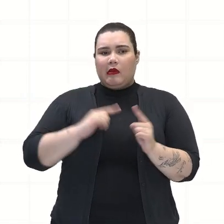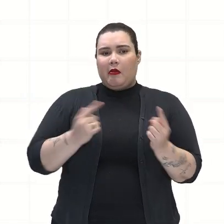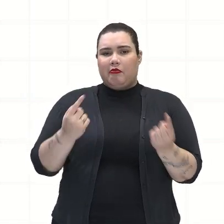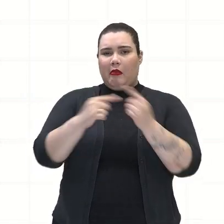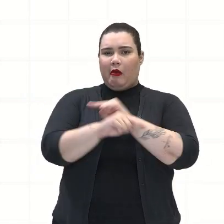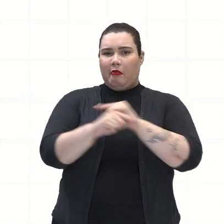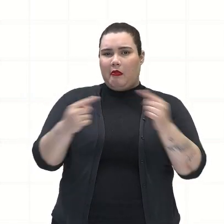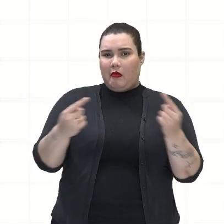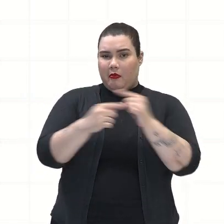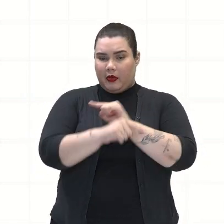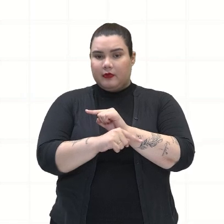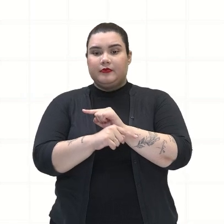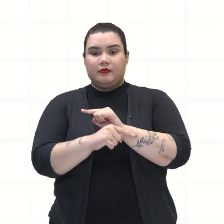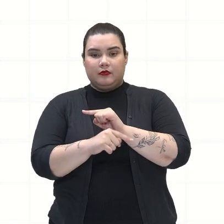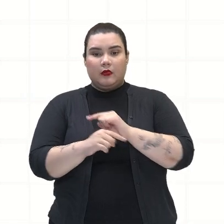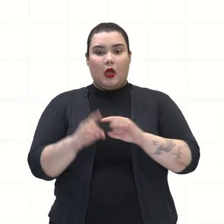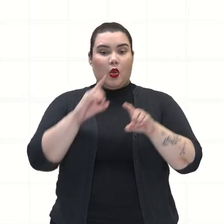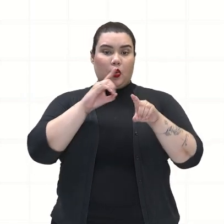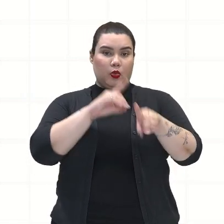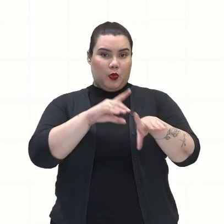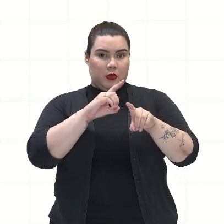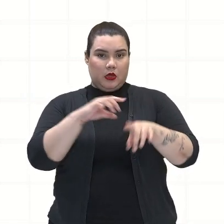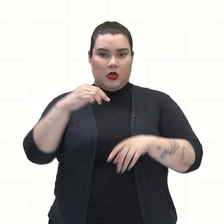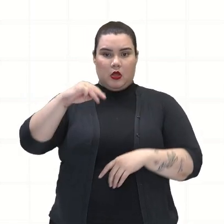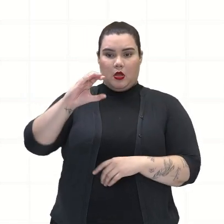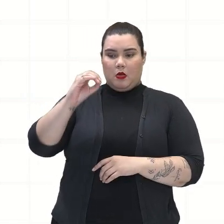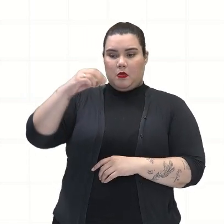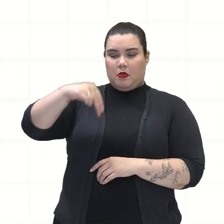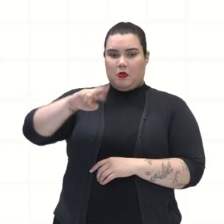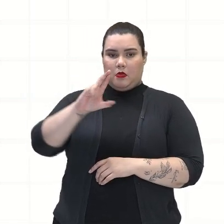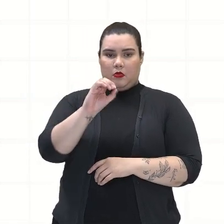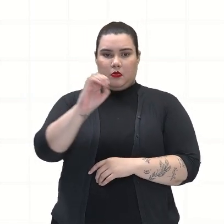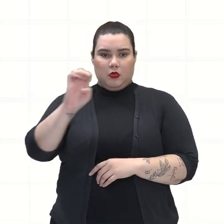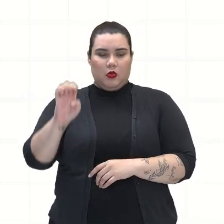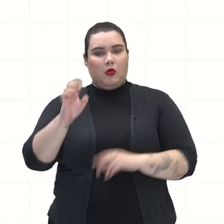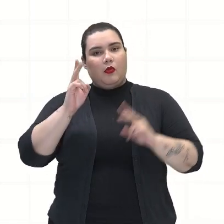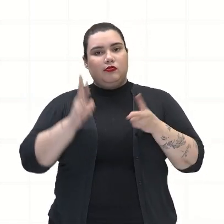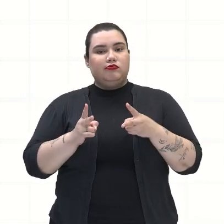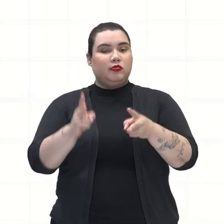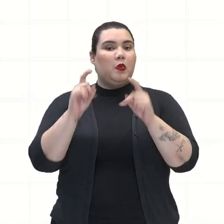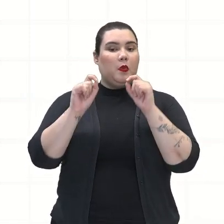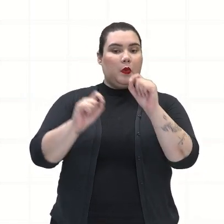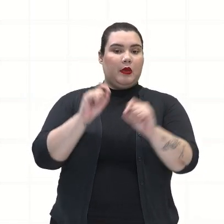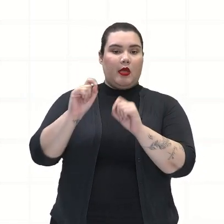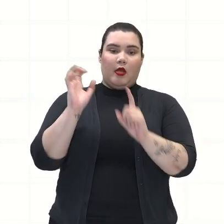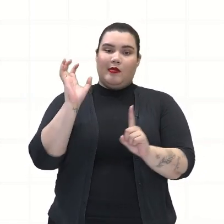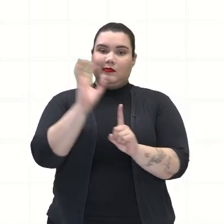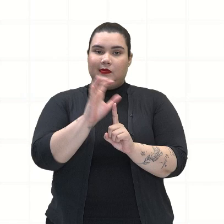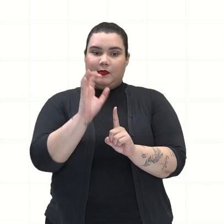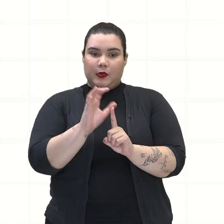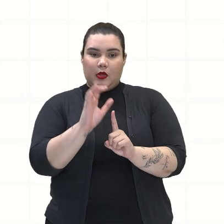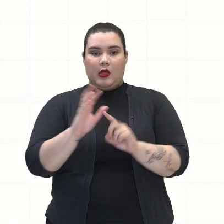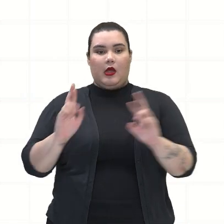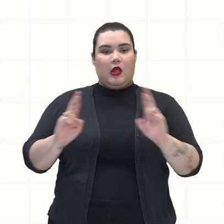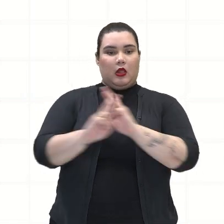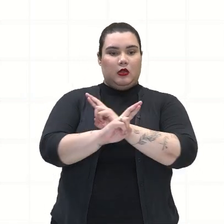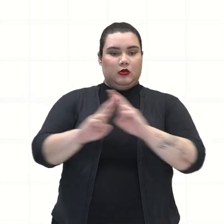e críticas, a doutrina Monroe, né, continua a influenciar as